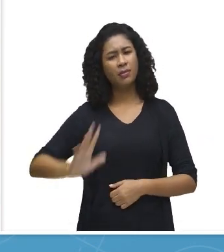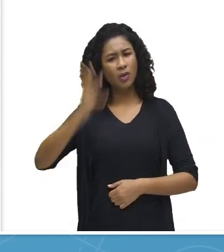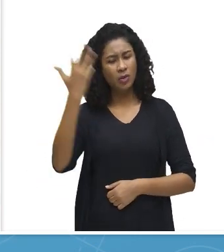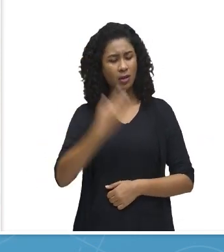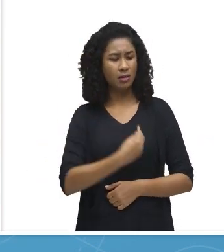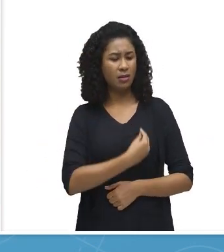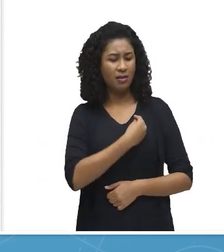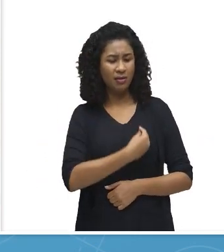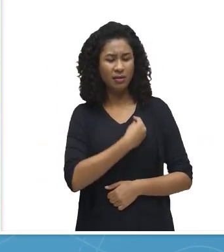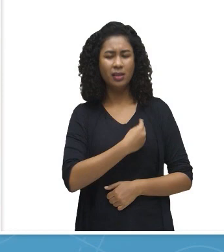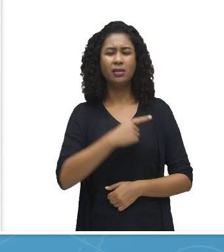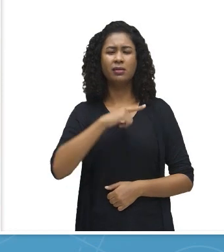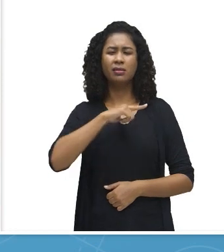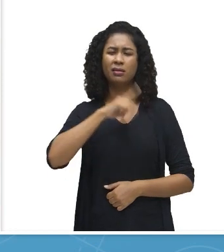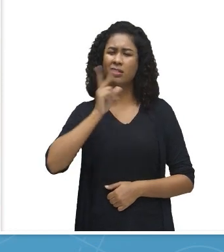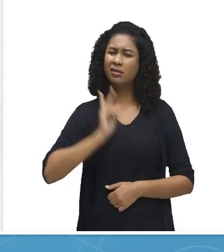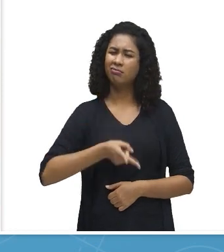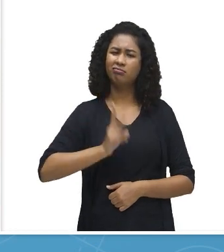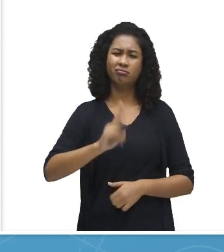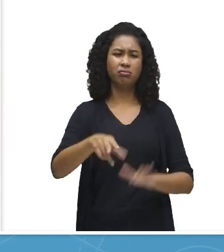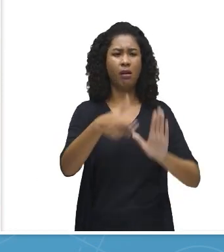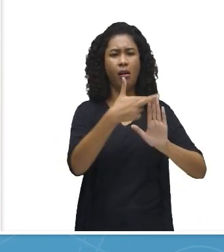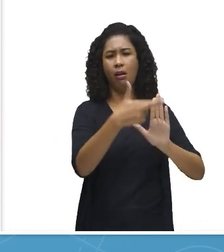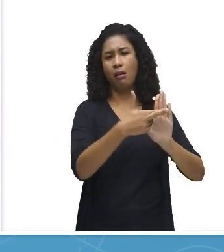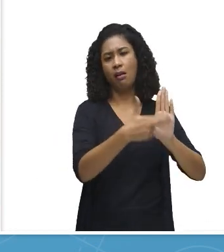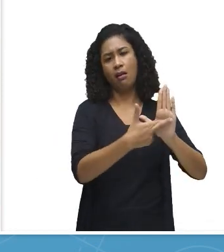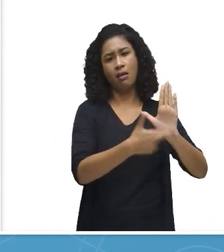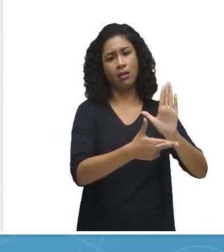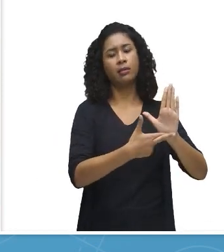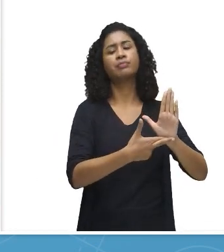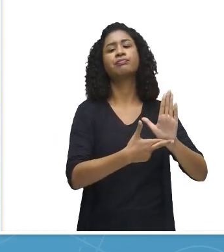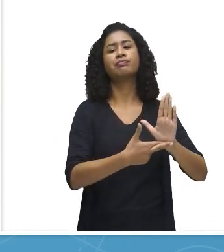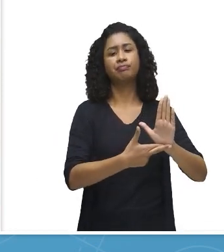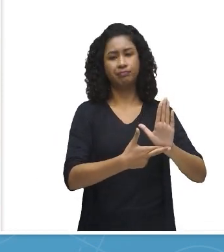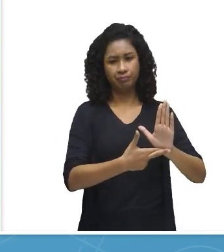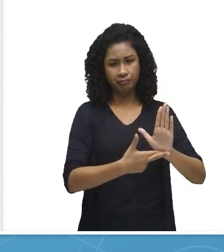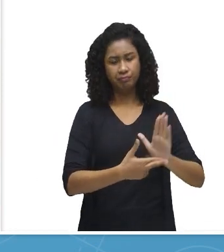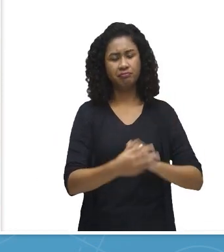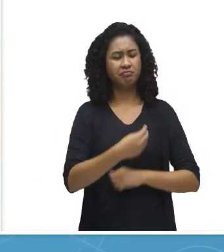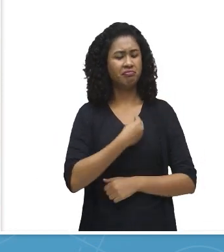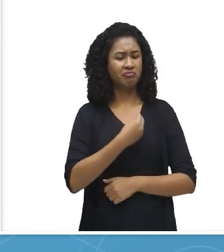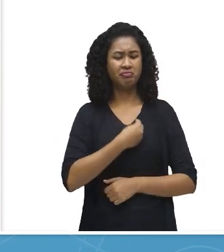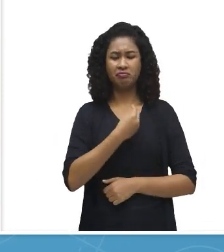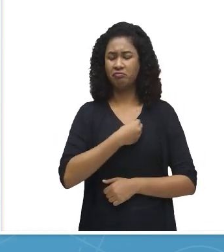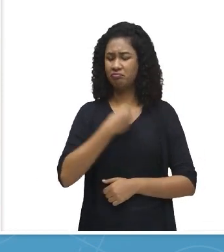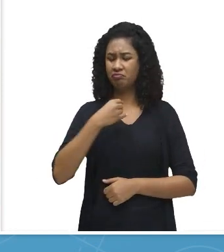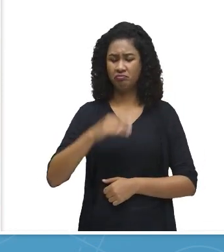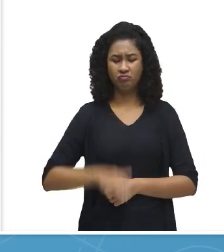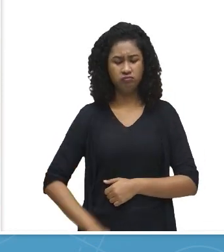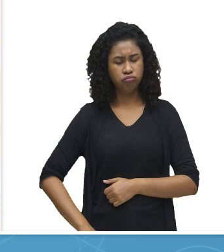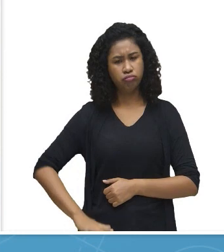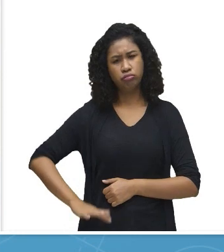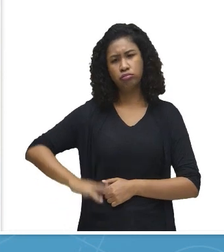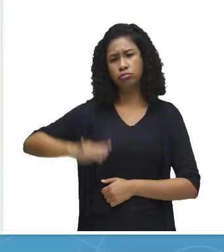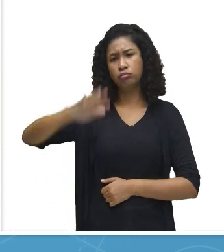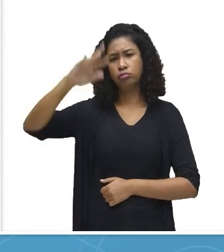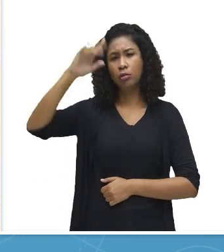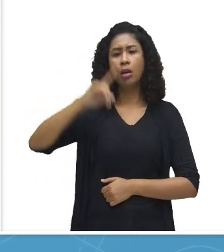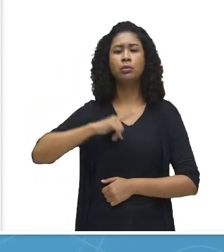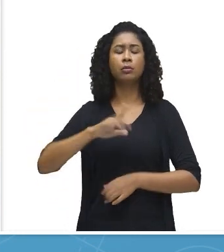por padrões, né? Ela é construída de maneira